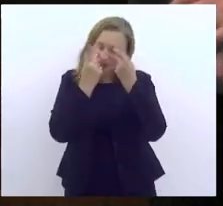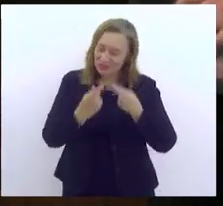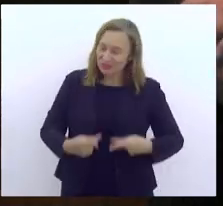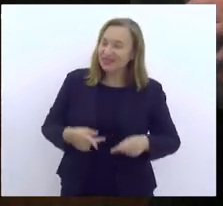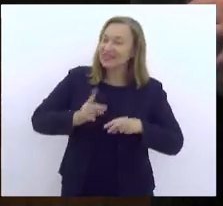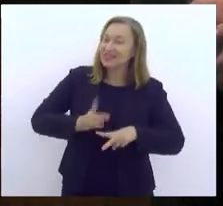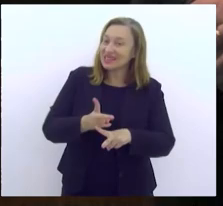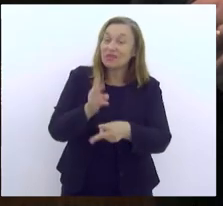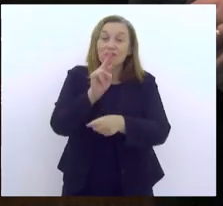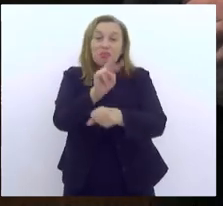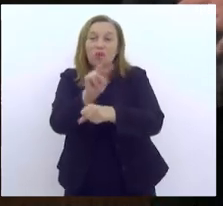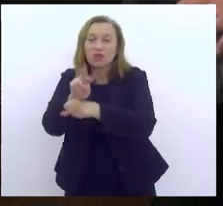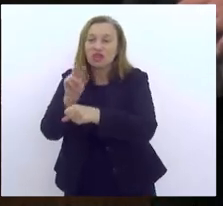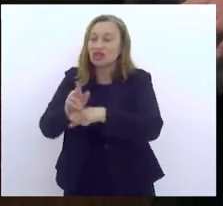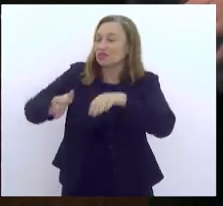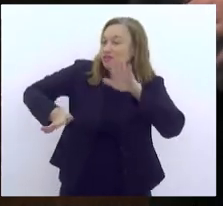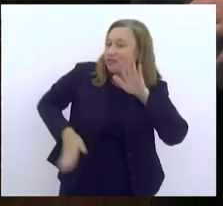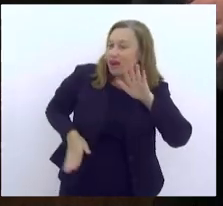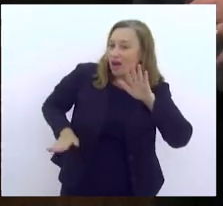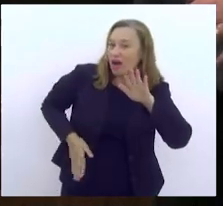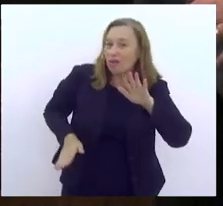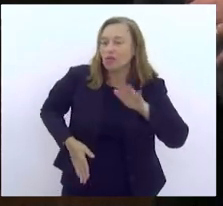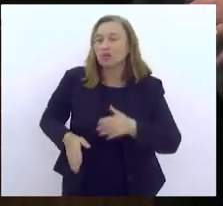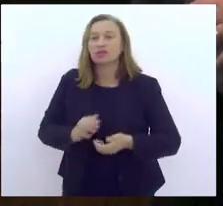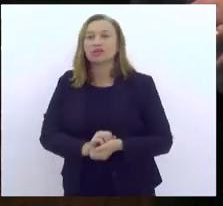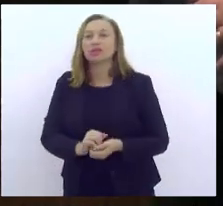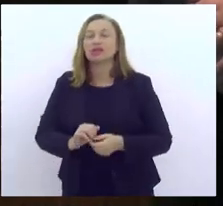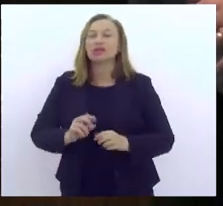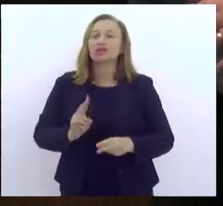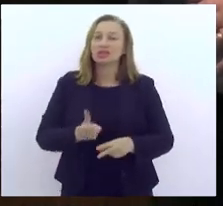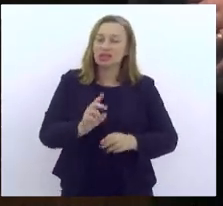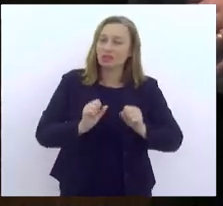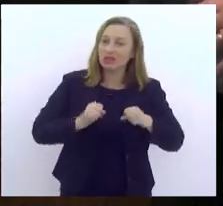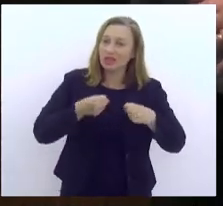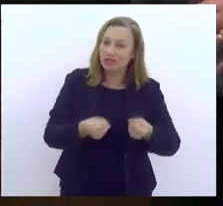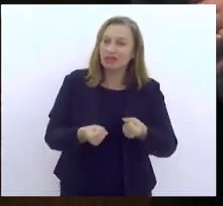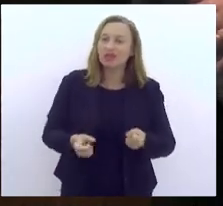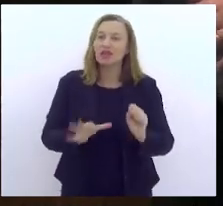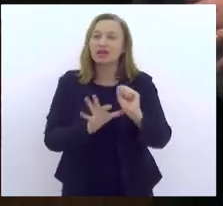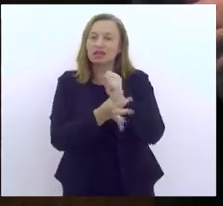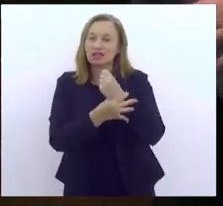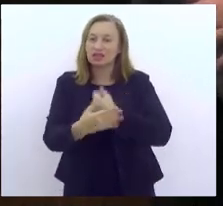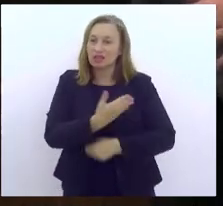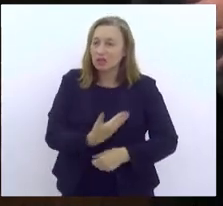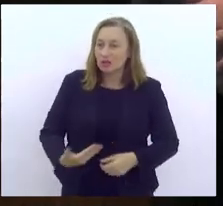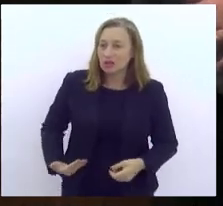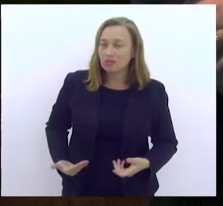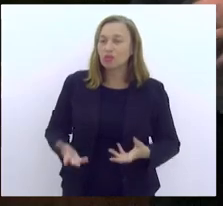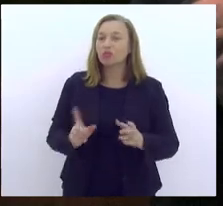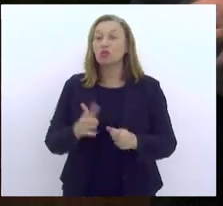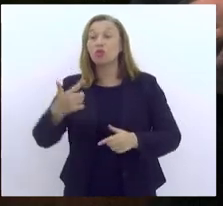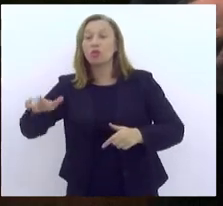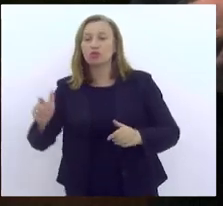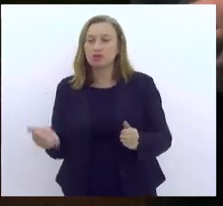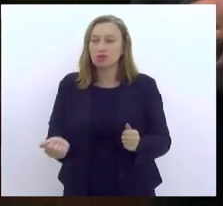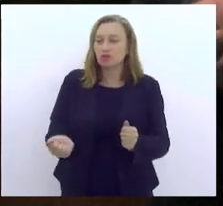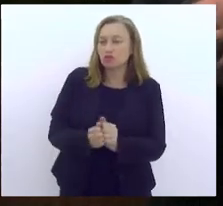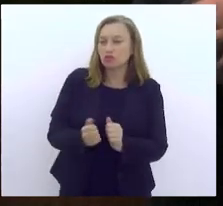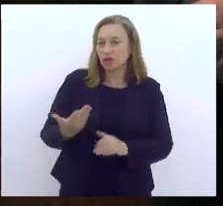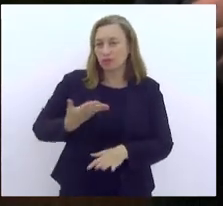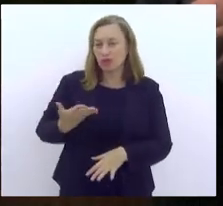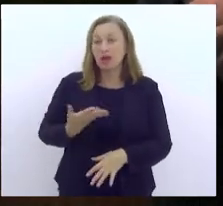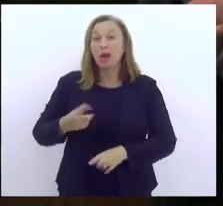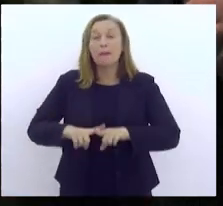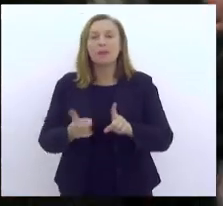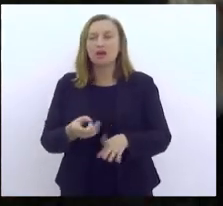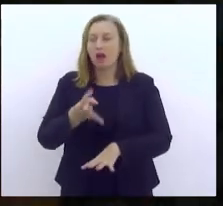sempre protegendo o vagabundo. Sempre me coloquei defendendo as forças de segurança ao lado de outros colegas. Mas o que me impressiona,